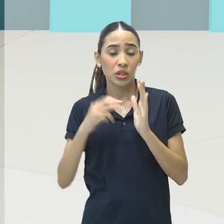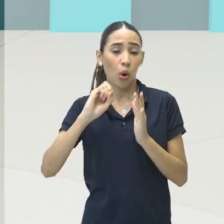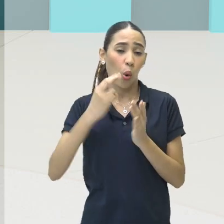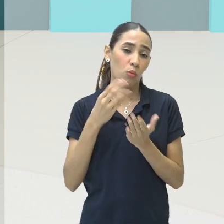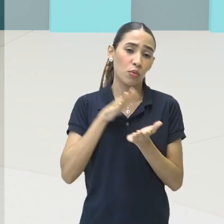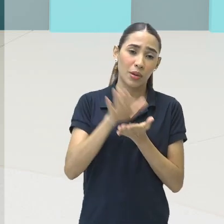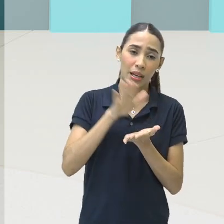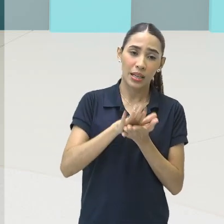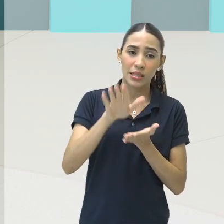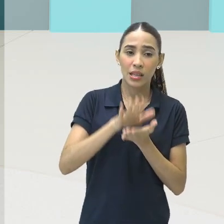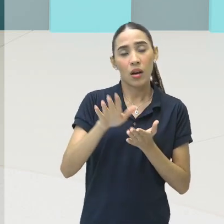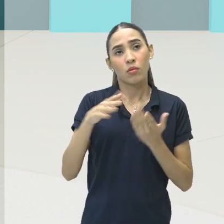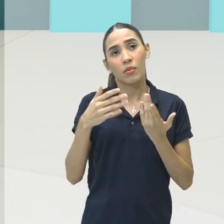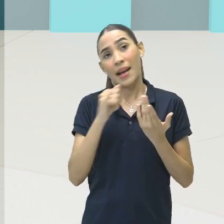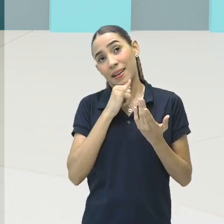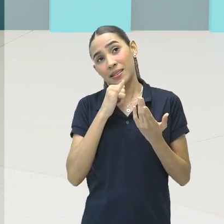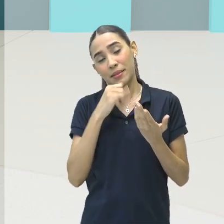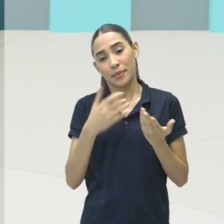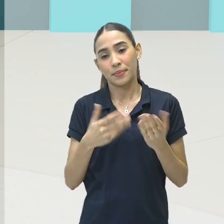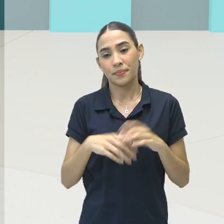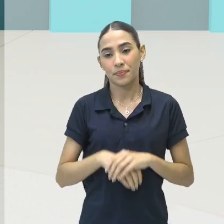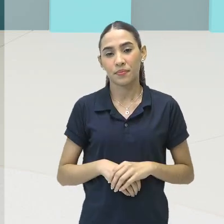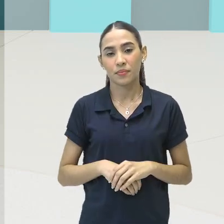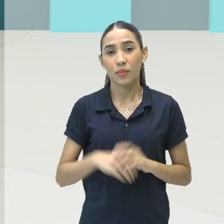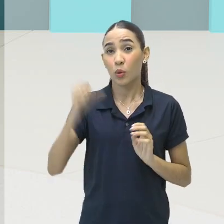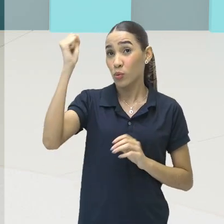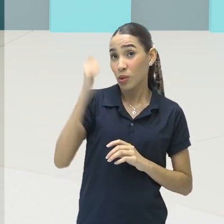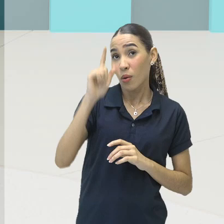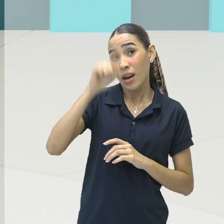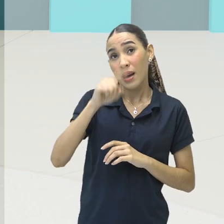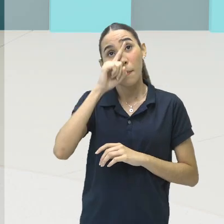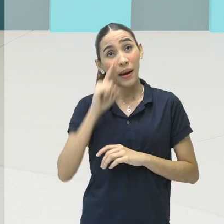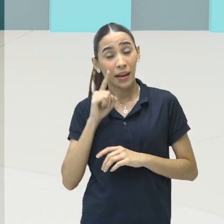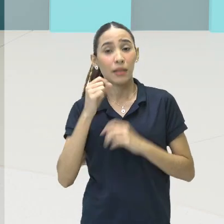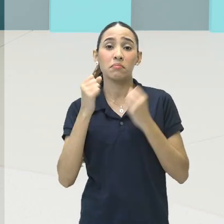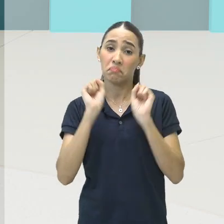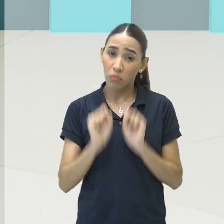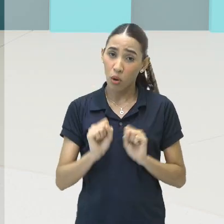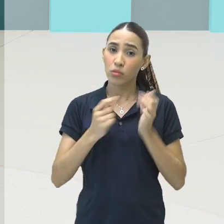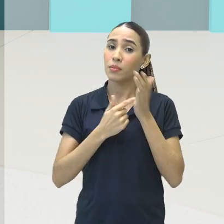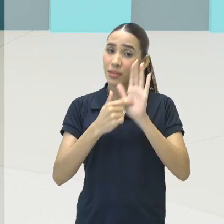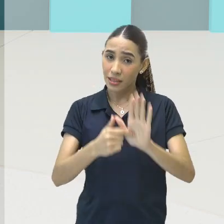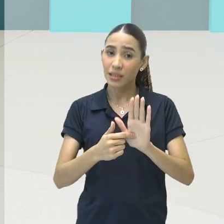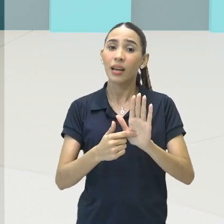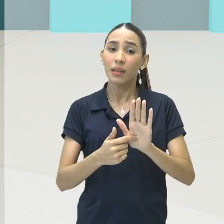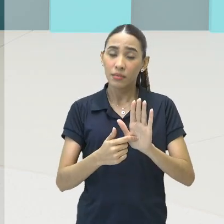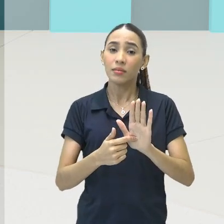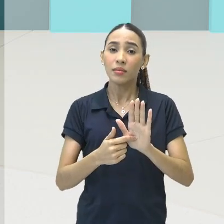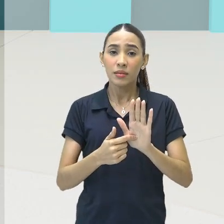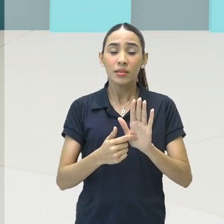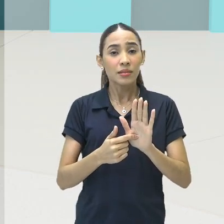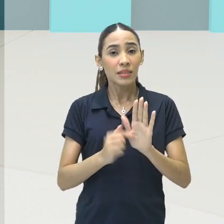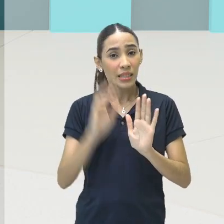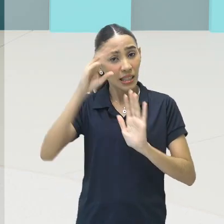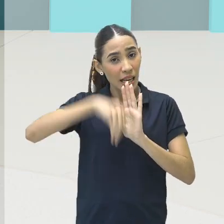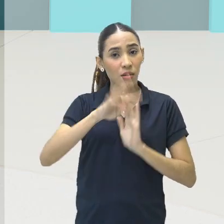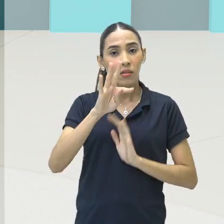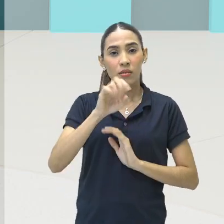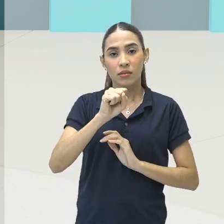publicação de que o sol é amarelo, eu posso trazer essa publicação para a minha